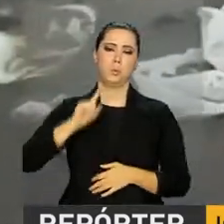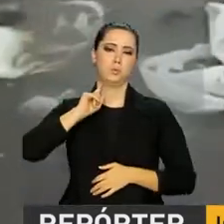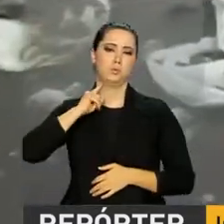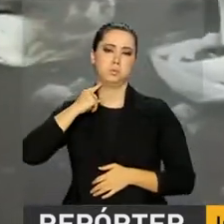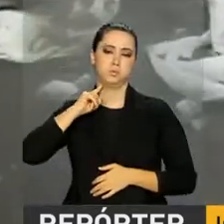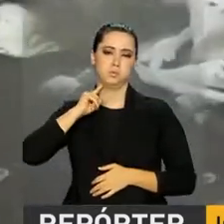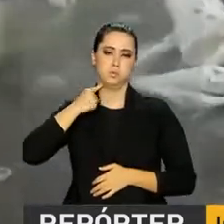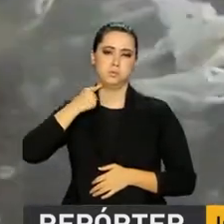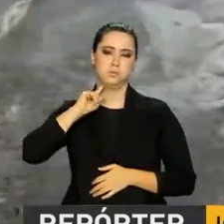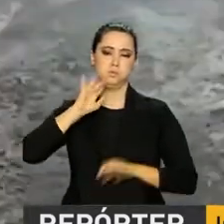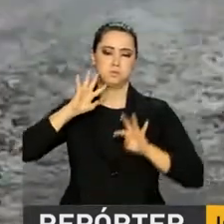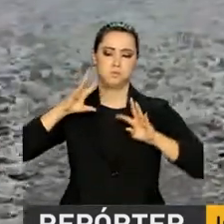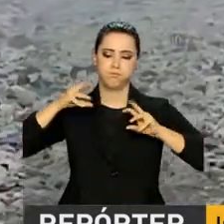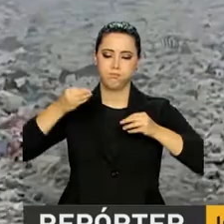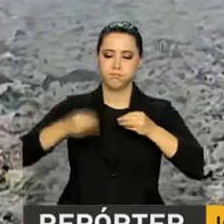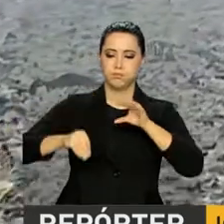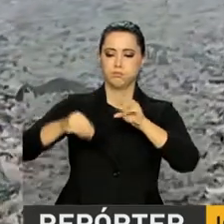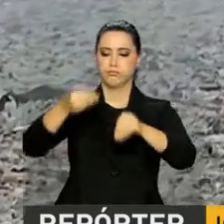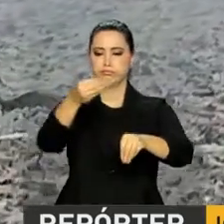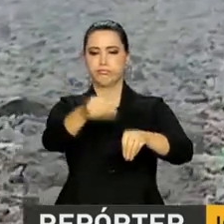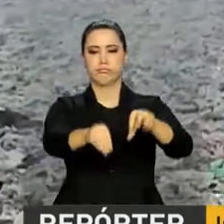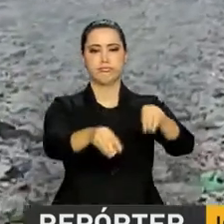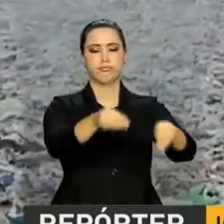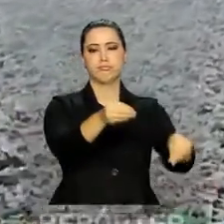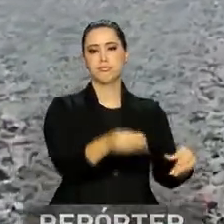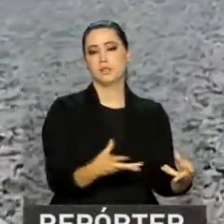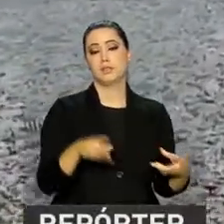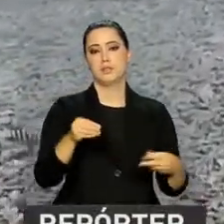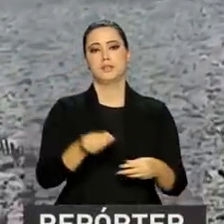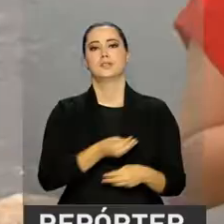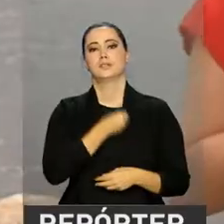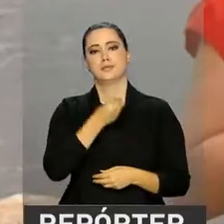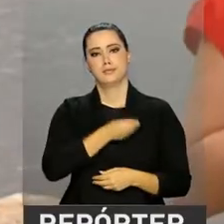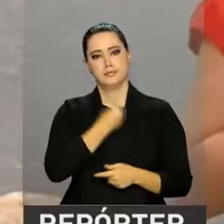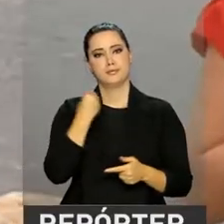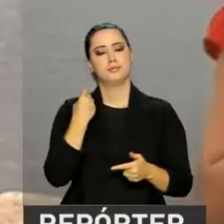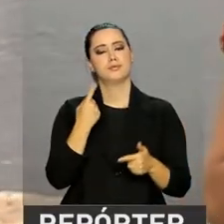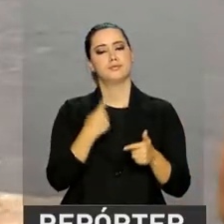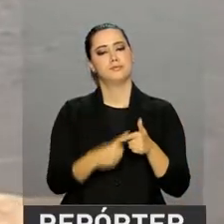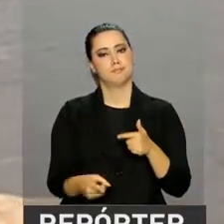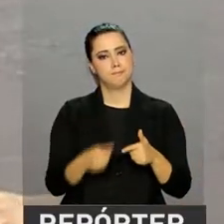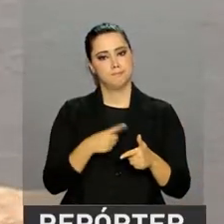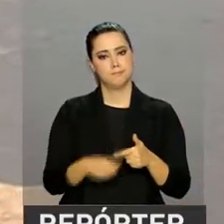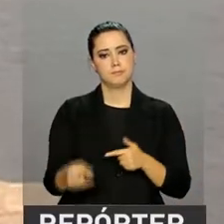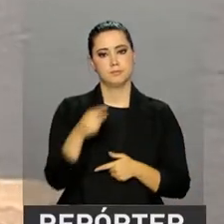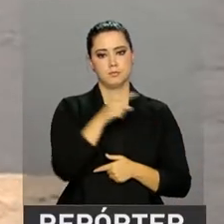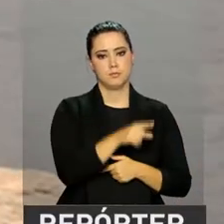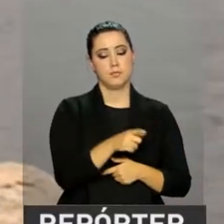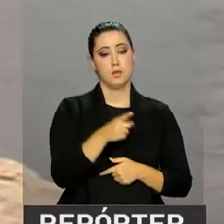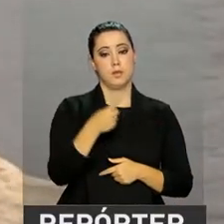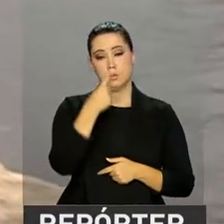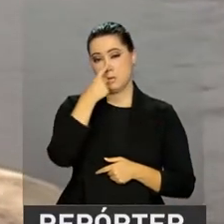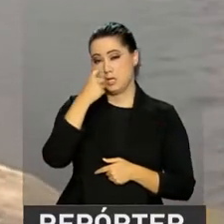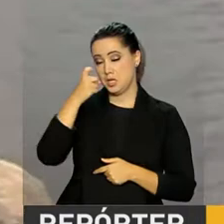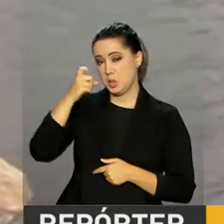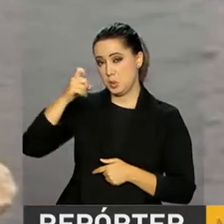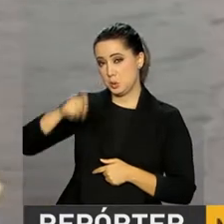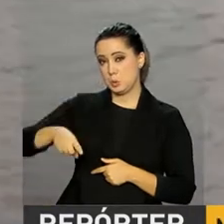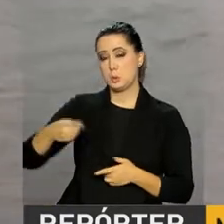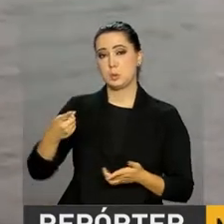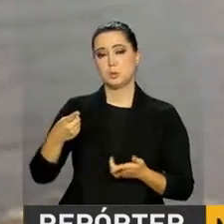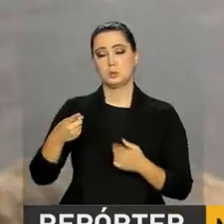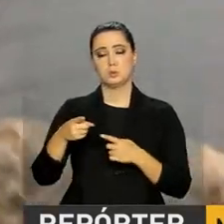Tem lixo por toda a parte, um problema que ameaça vidas. Quando o assunto é lixo marinho, o que mais preocupa é